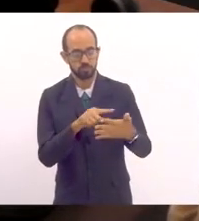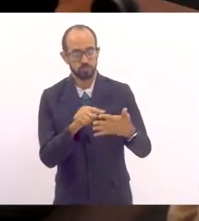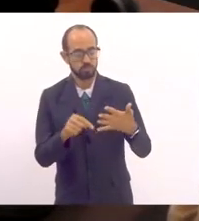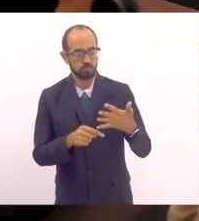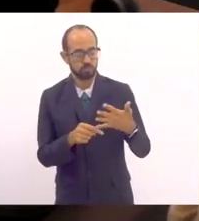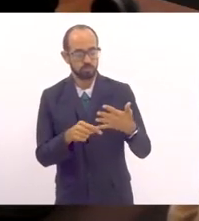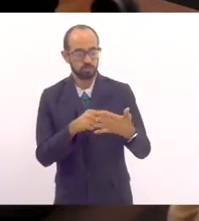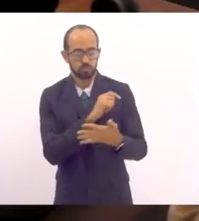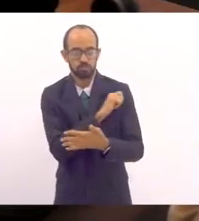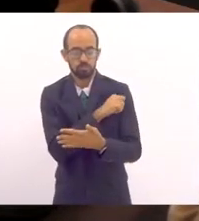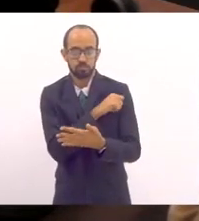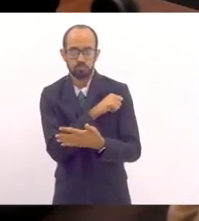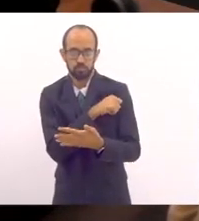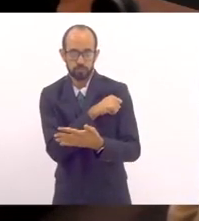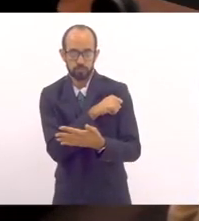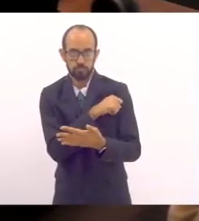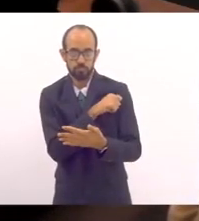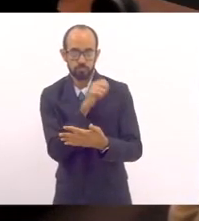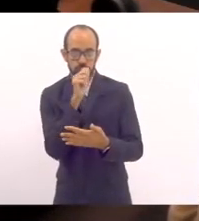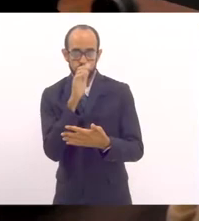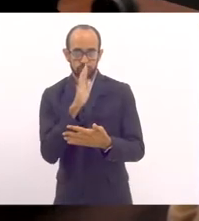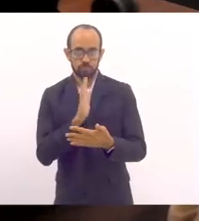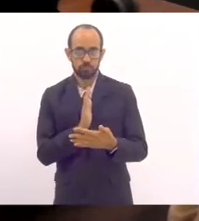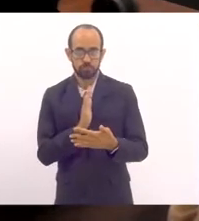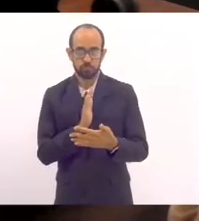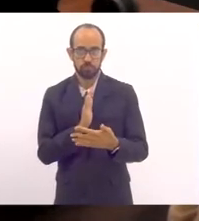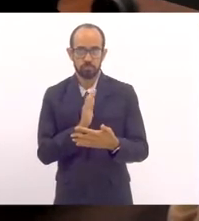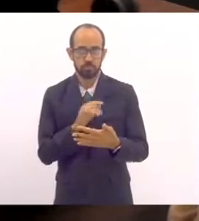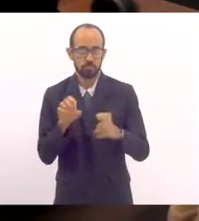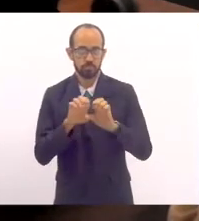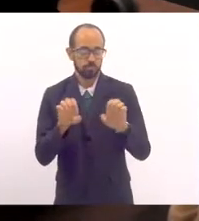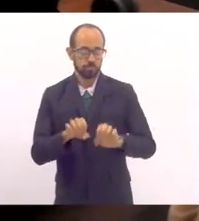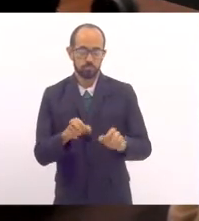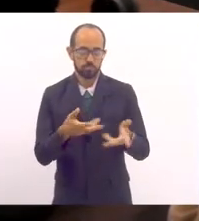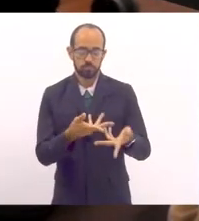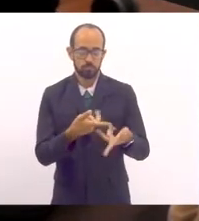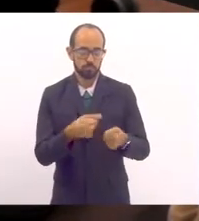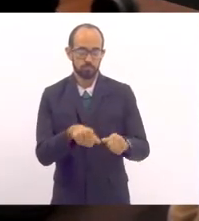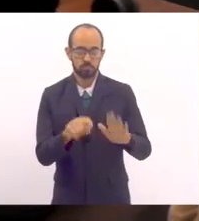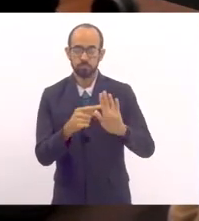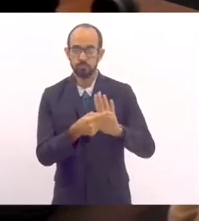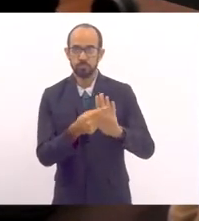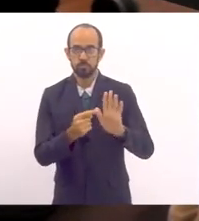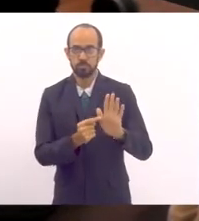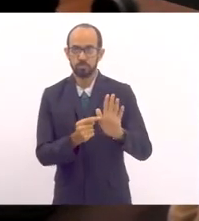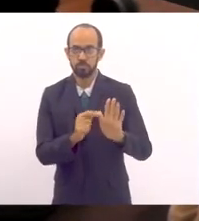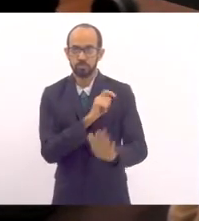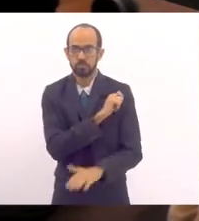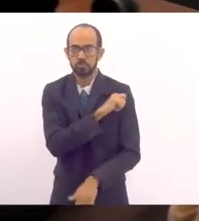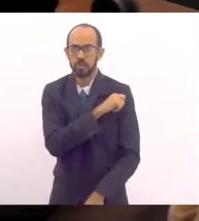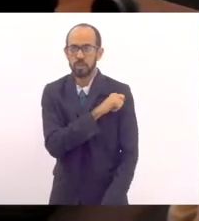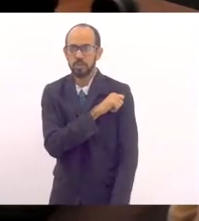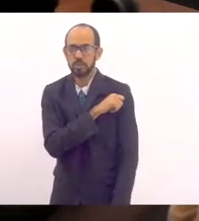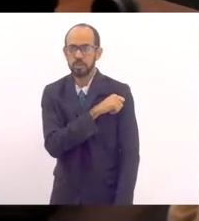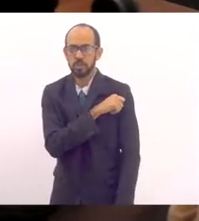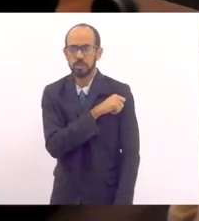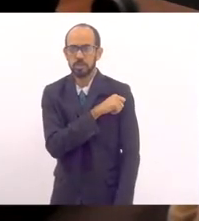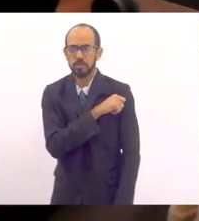fiscais no Brasil inteiro? É, cinco, né? Essa estrutura maravilhosa de cinco fiscais no Brasil todo,